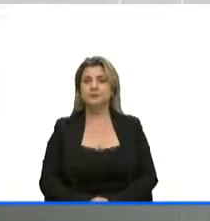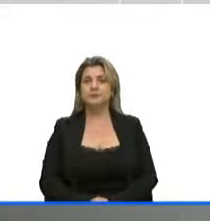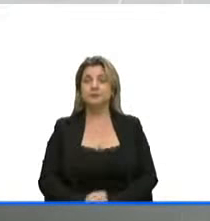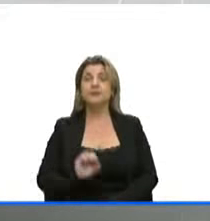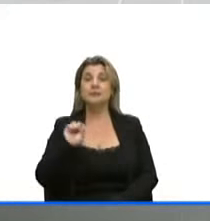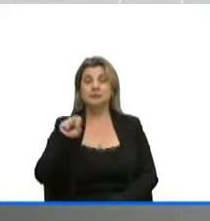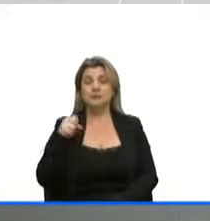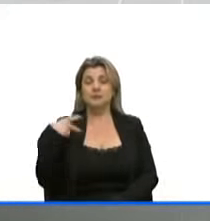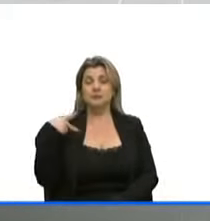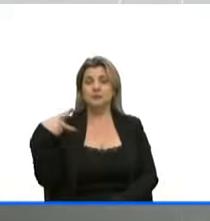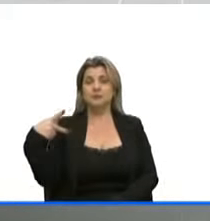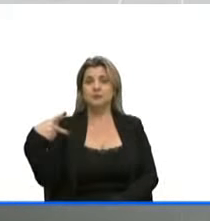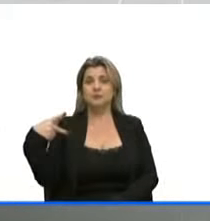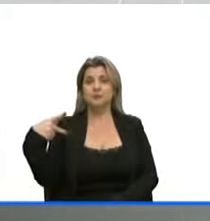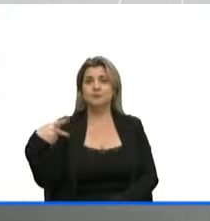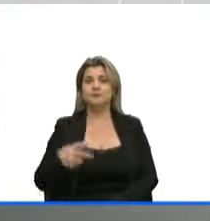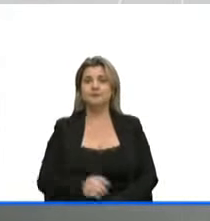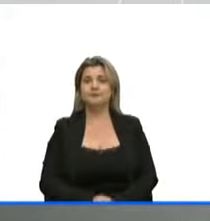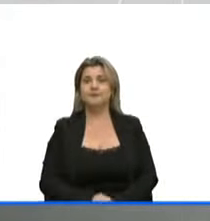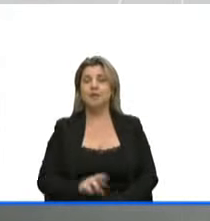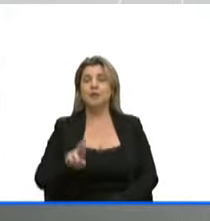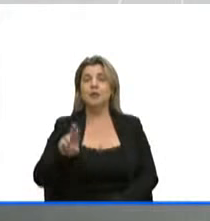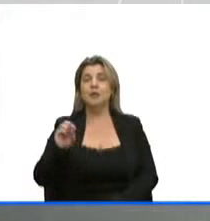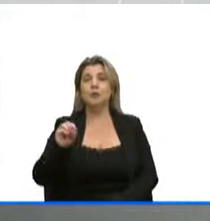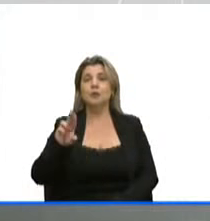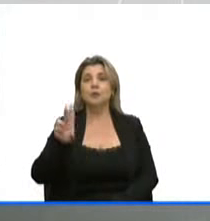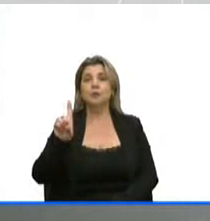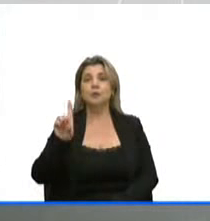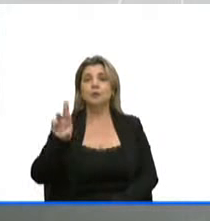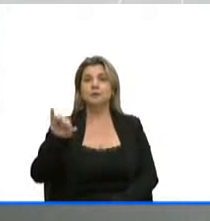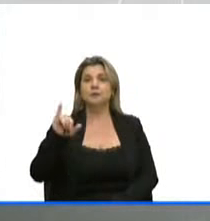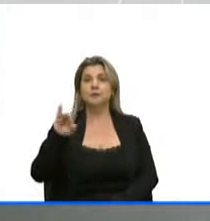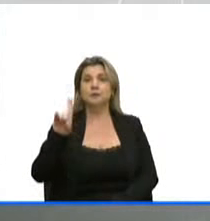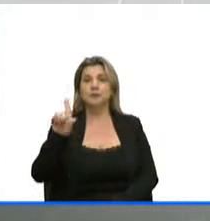Sim, presidente. Rodrigo Marone.